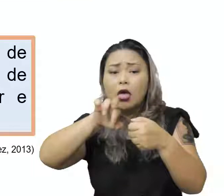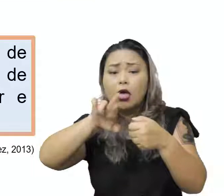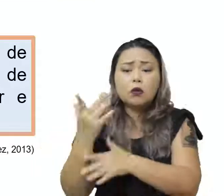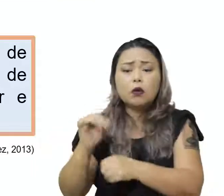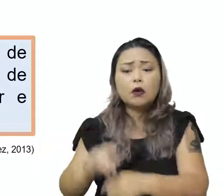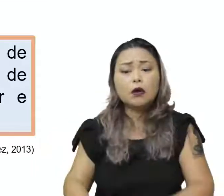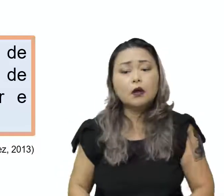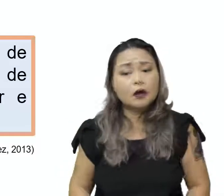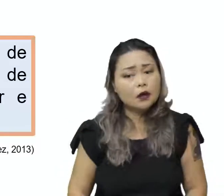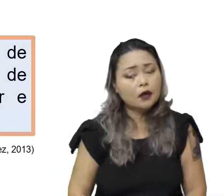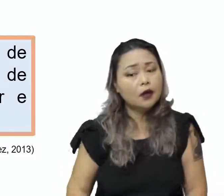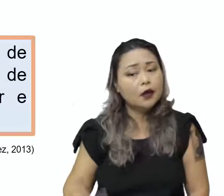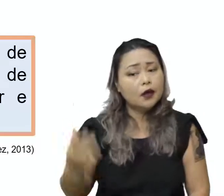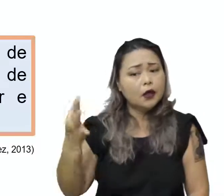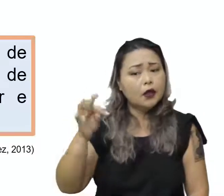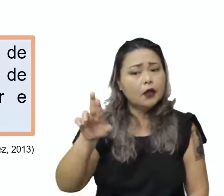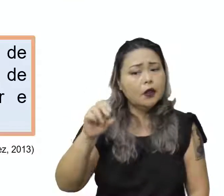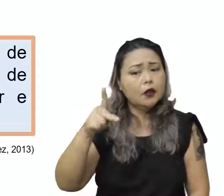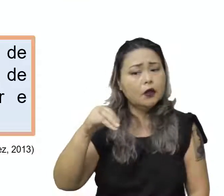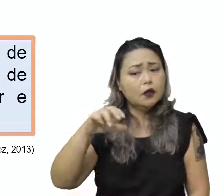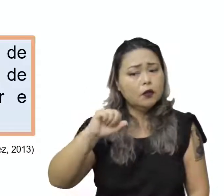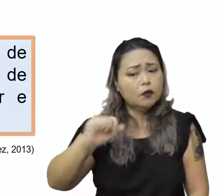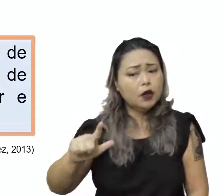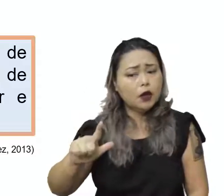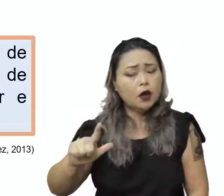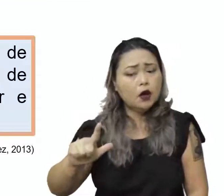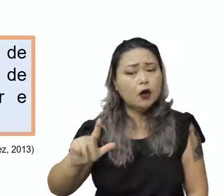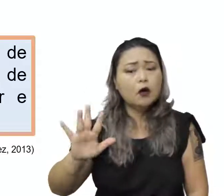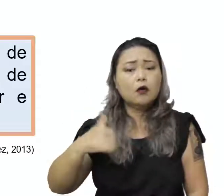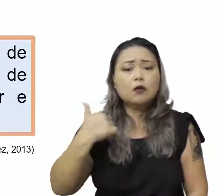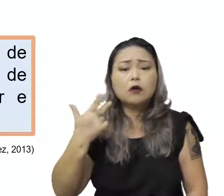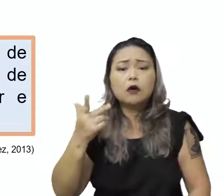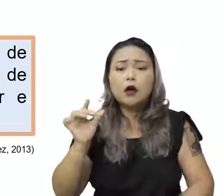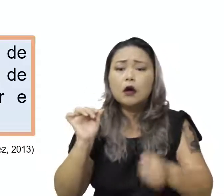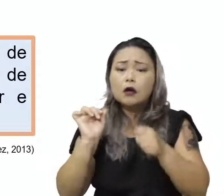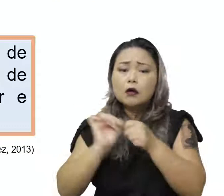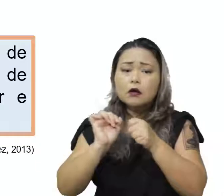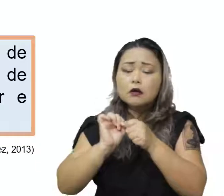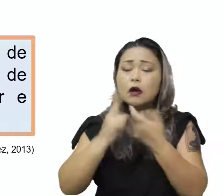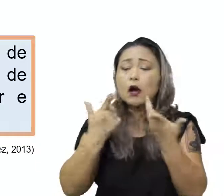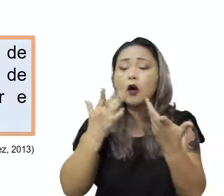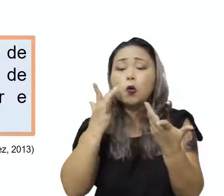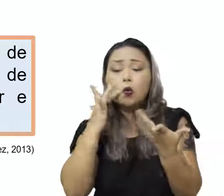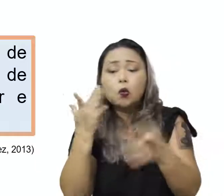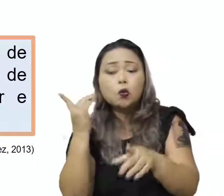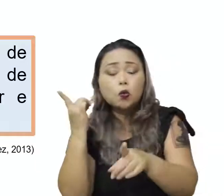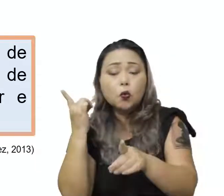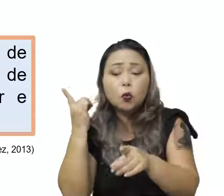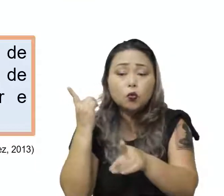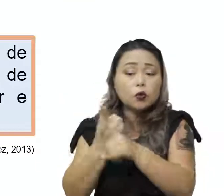tropicais. Também não foram encontradas jazidas de metais preciosos como ouro e prata.